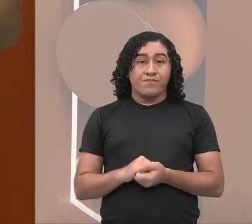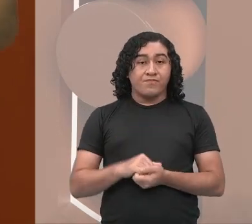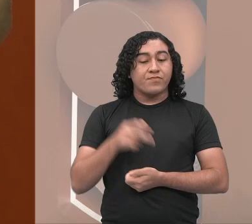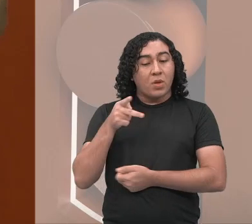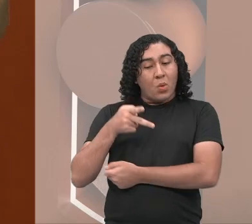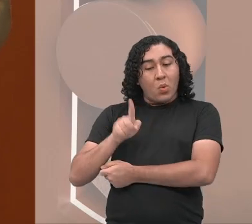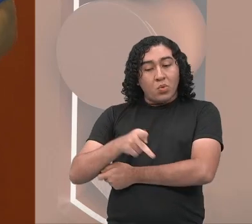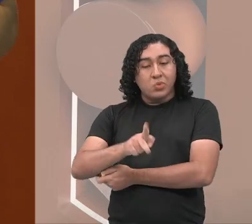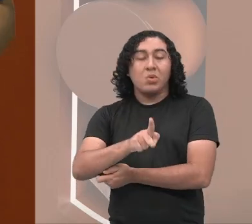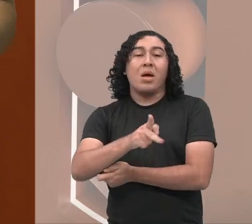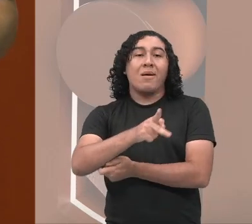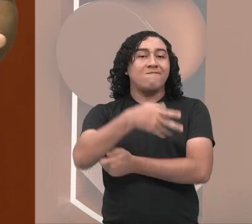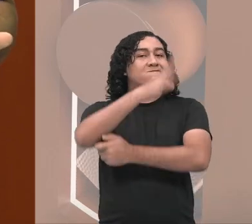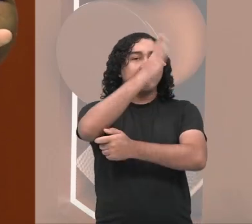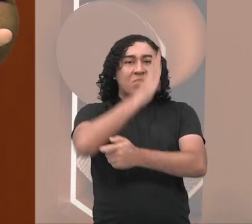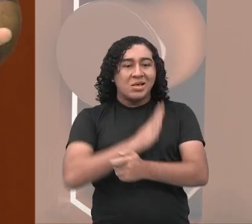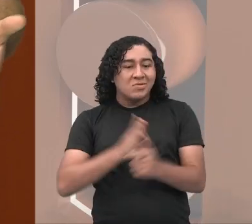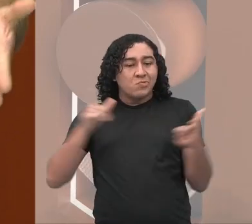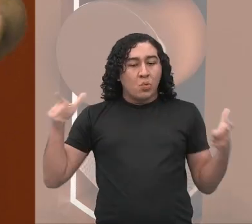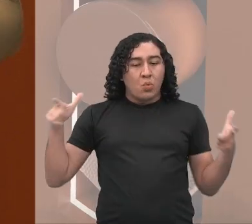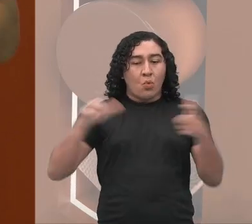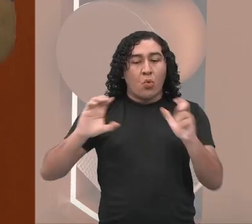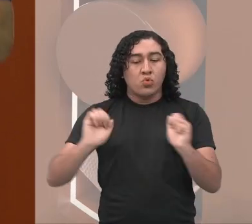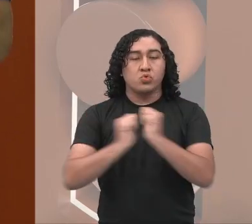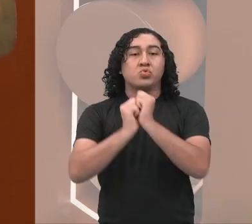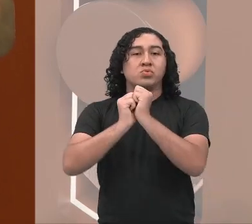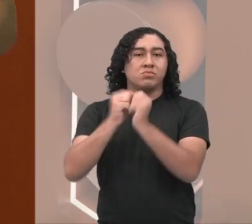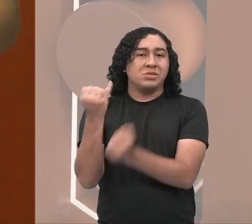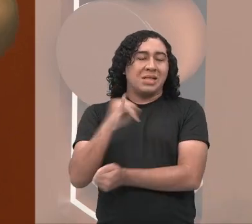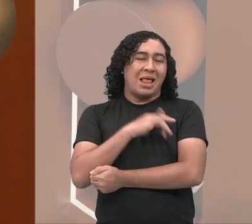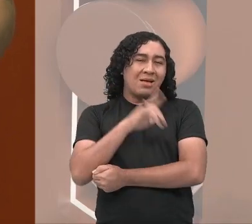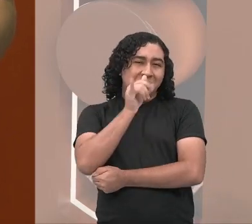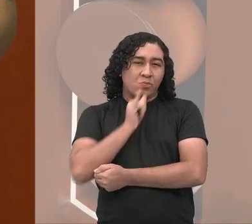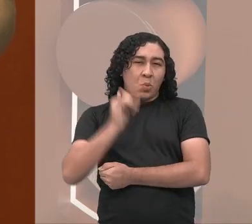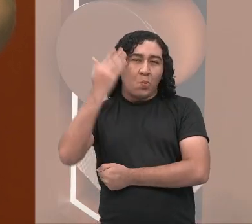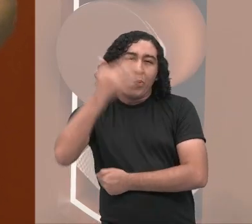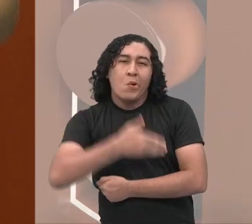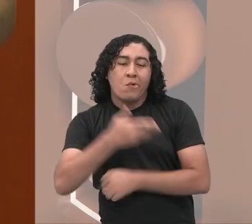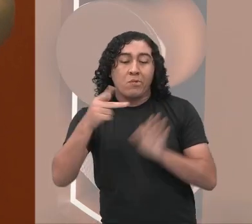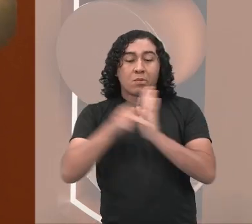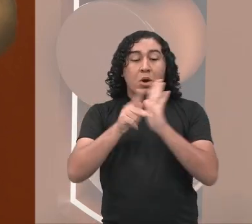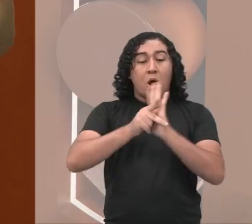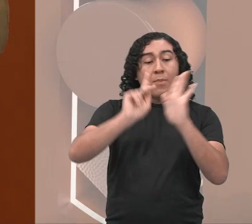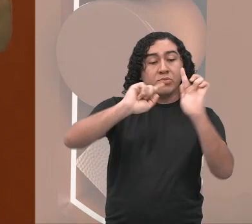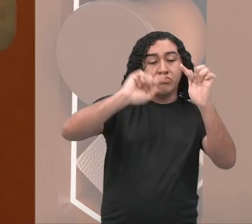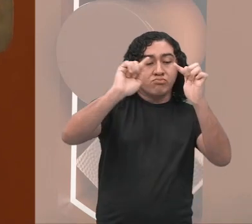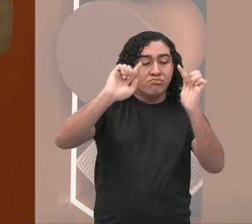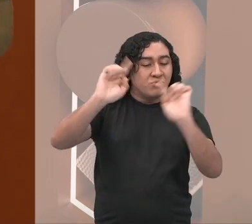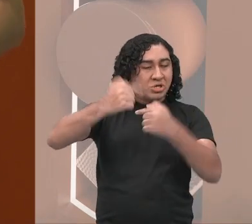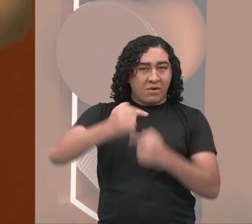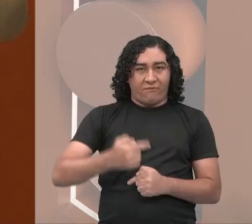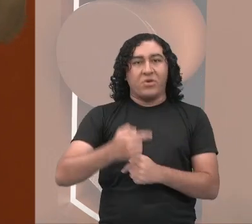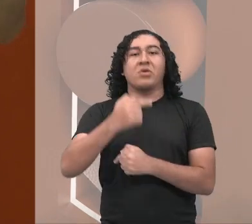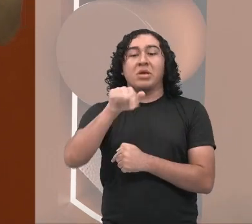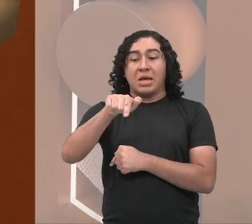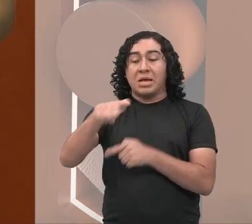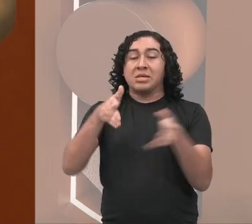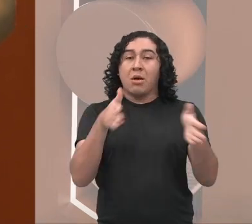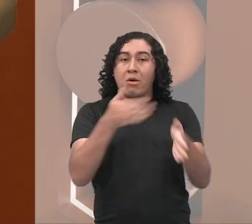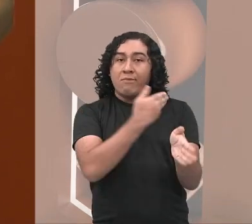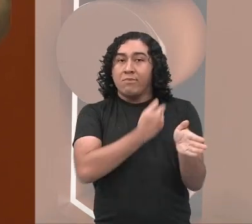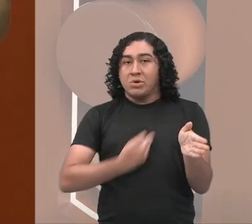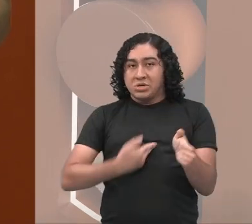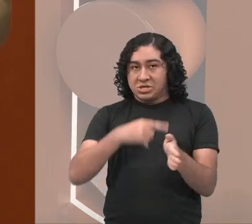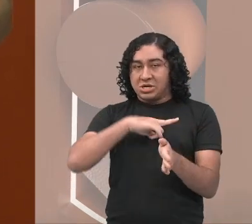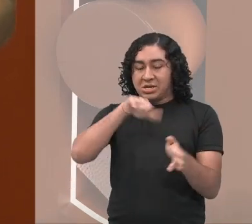unidade territorial. Então, se cair na avaliação algo relacionado aos desafios que os regentes enfrentaram nesse